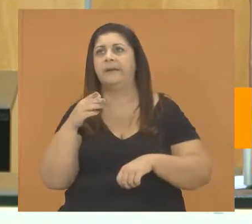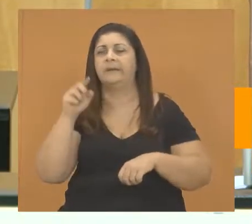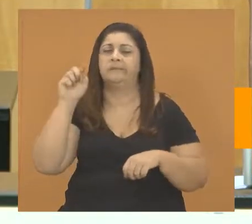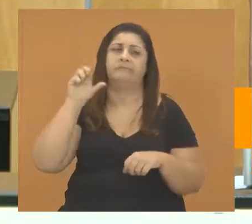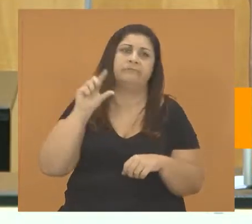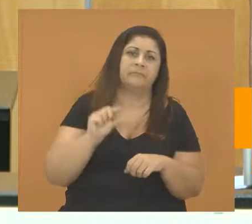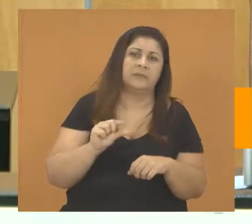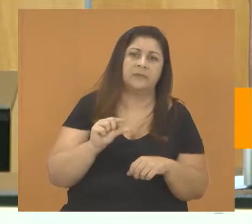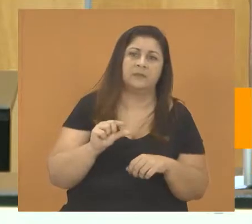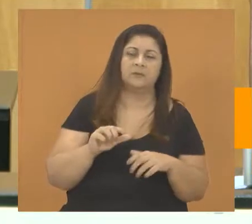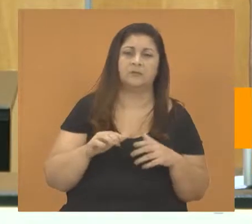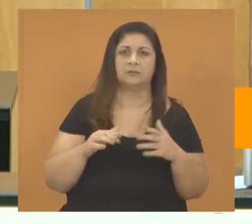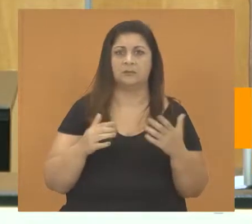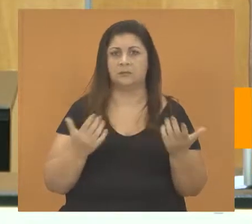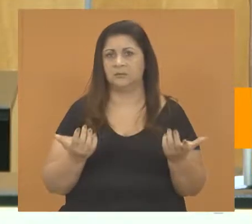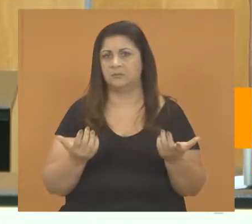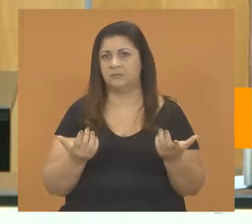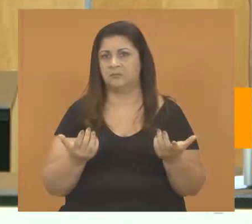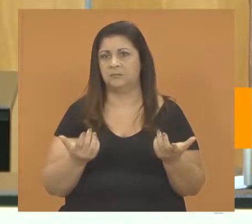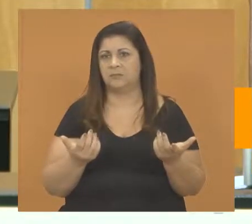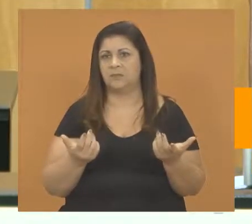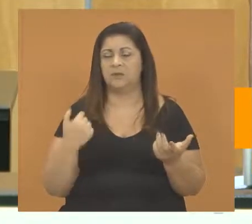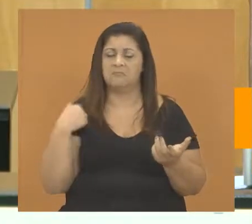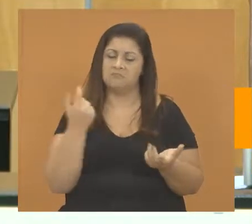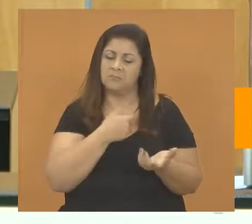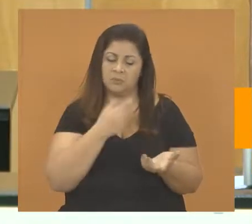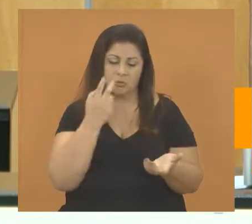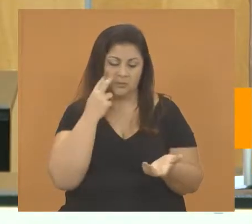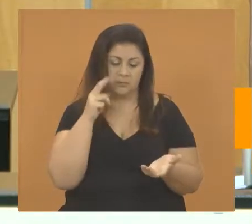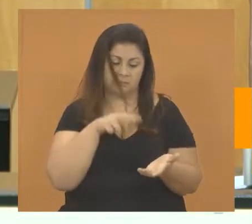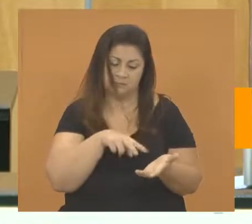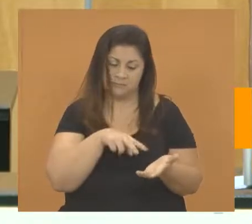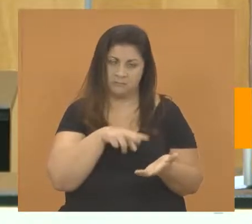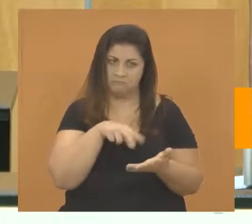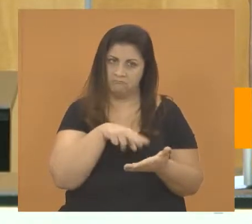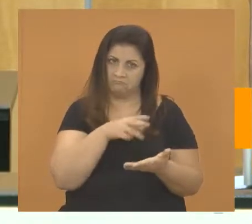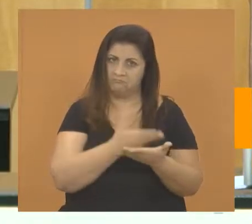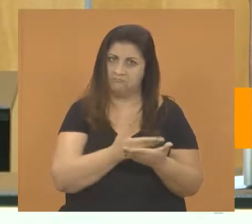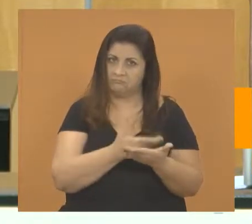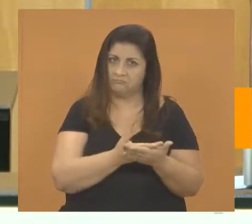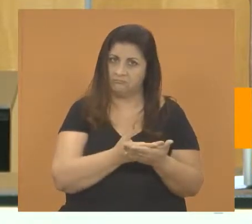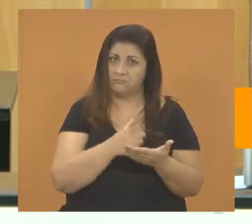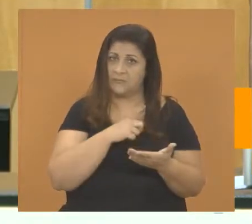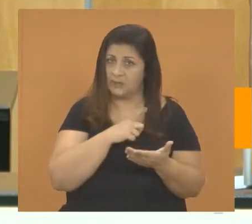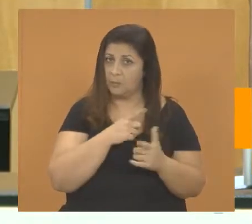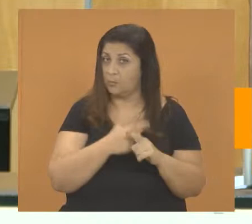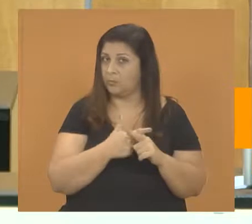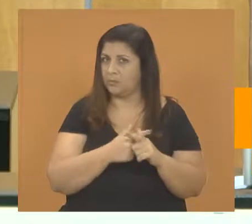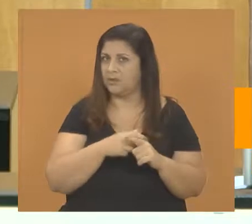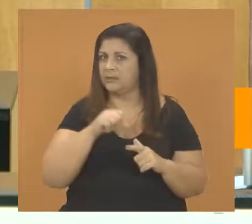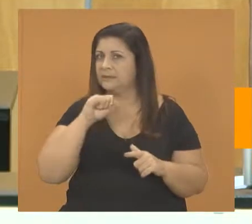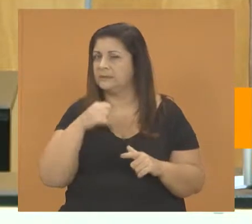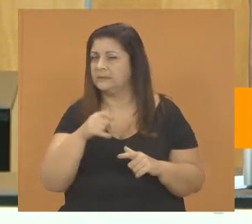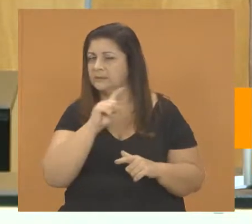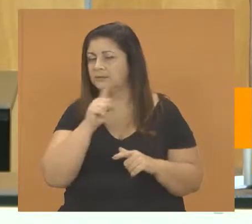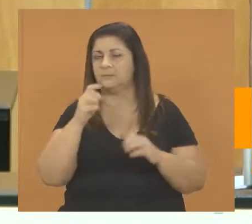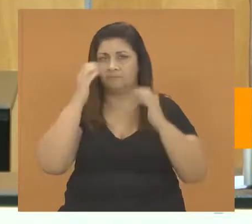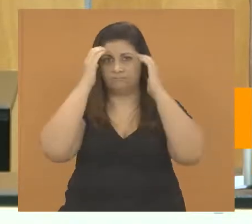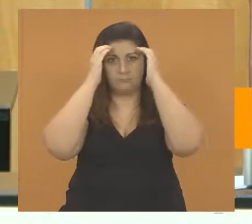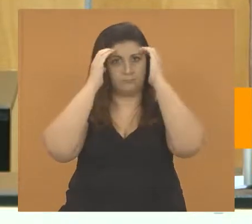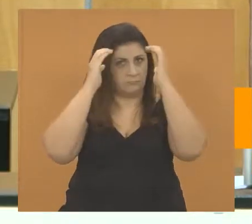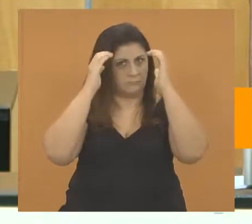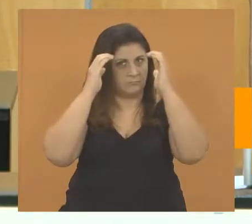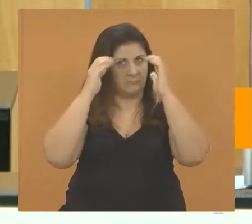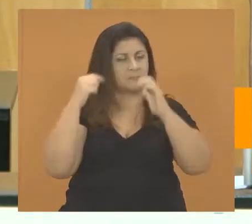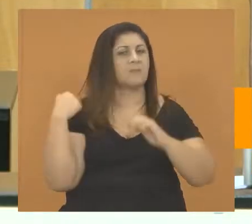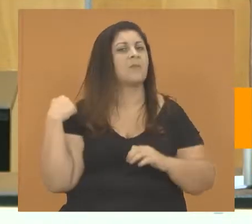se se foi porque pelo que nós estudamos aqui tem uma lógica de acontecer agora se eles não fizerem a tarefa dele certa é nosso papel